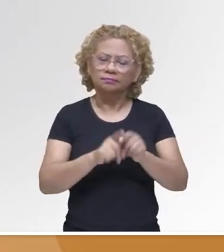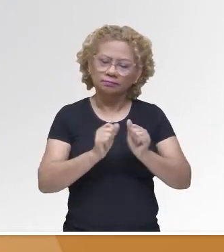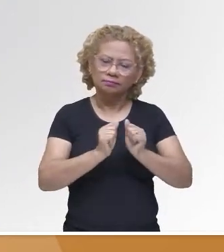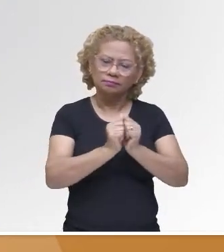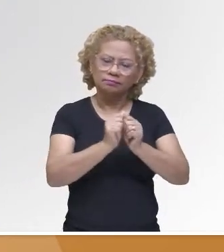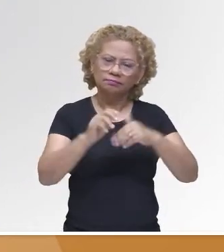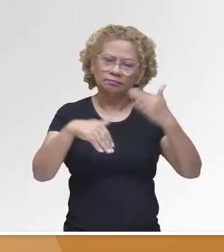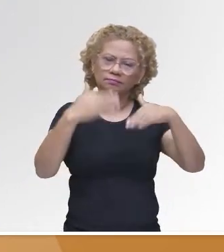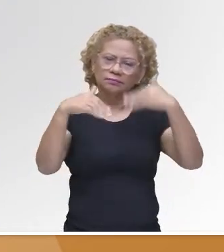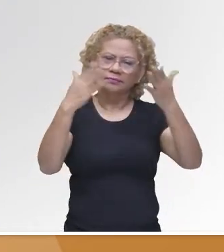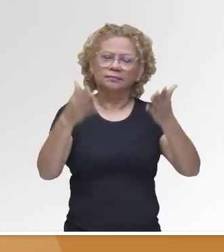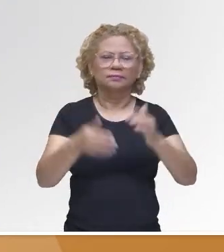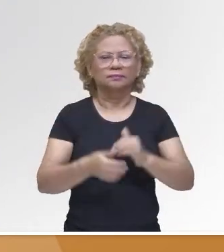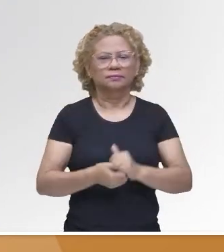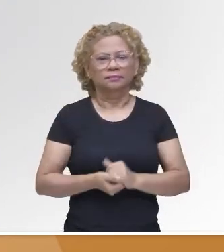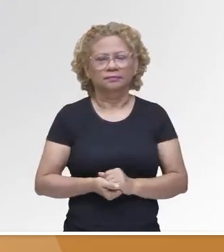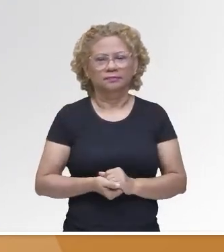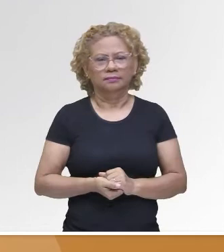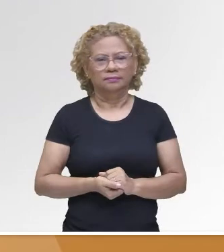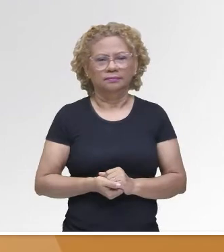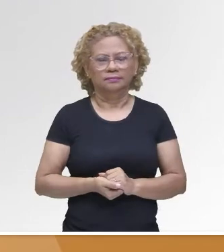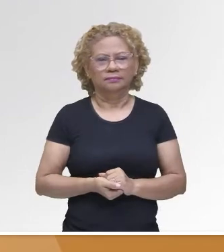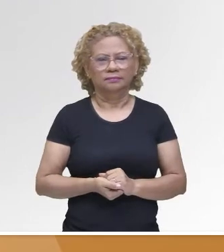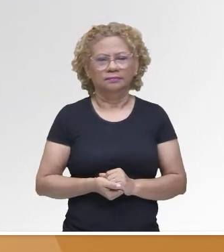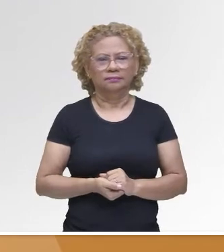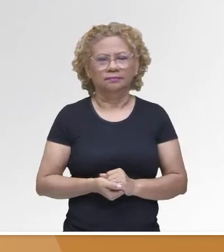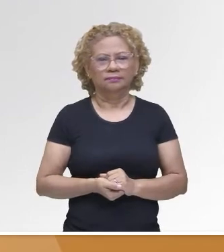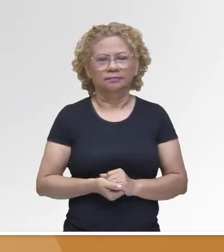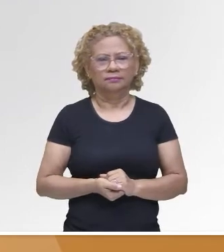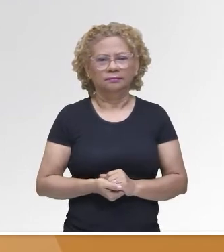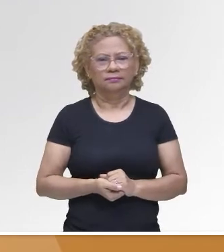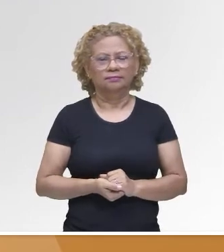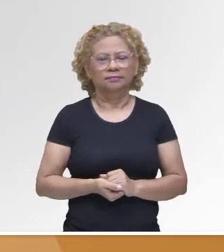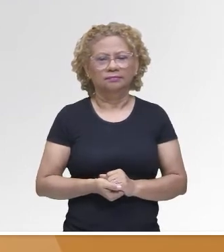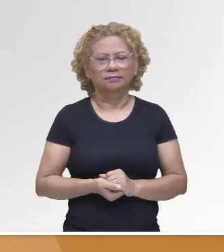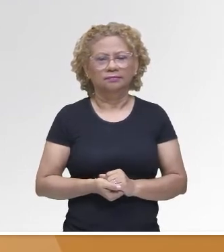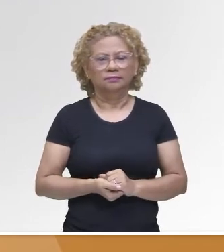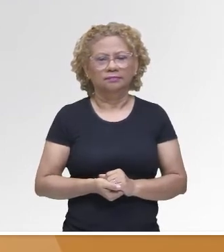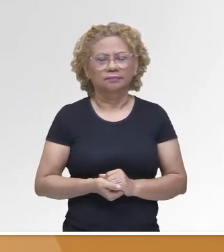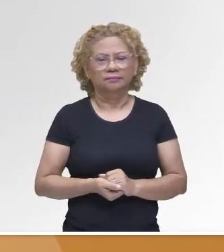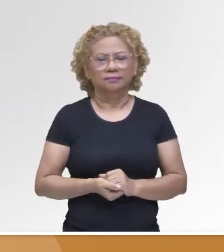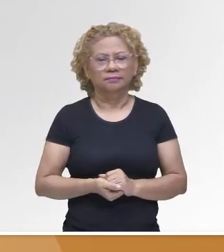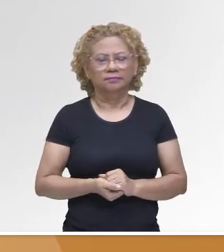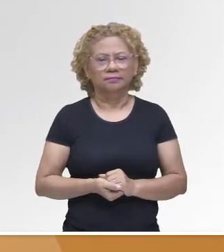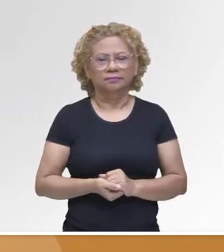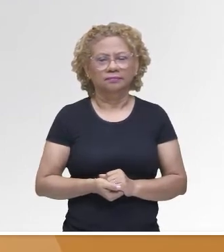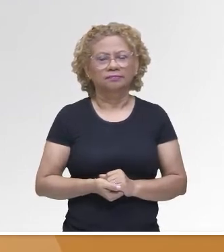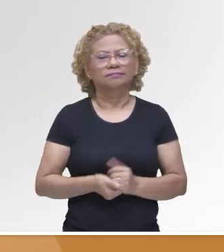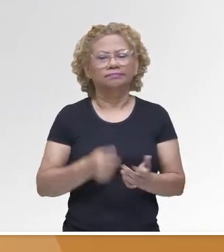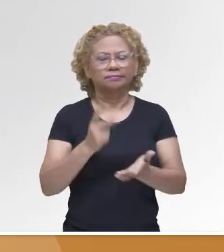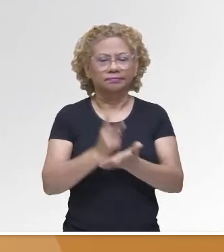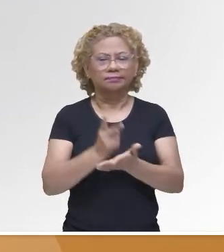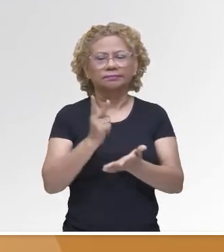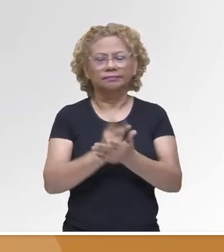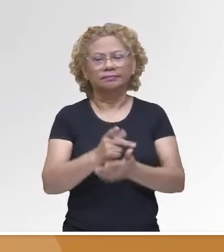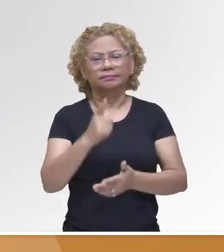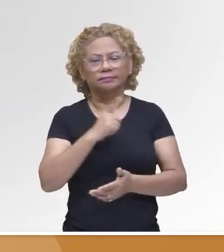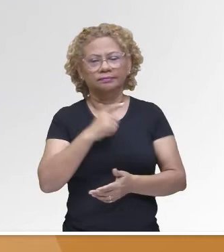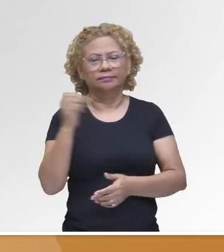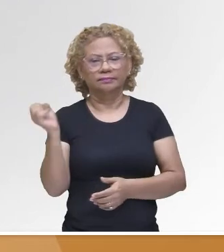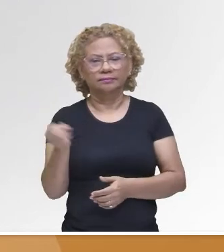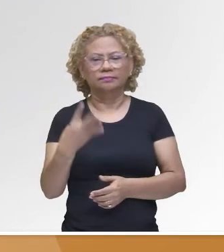E como é que vai se lidar com tudo isso, então, né? Então, está sempre surgindo novos problemas.